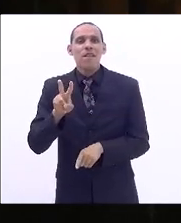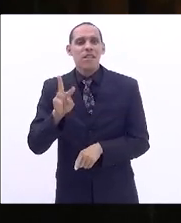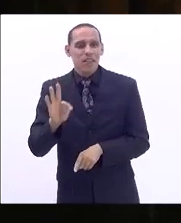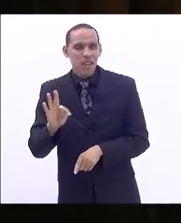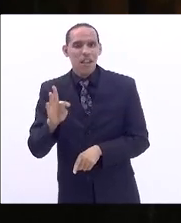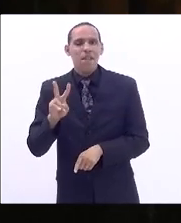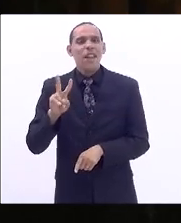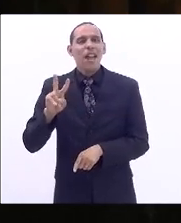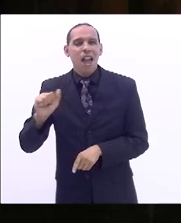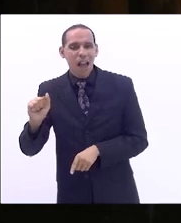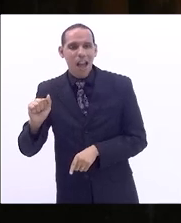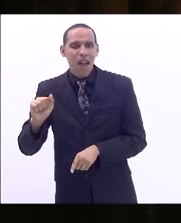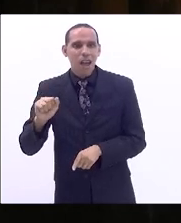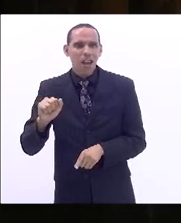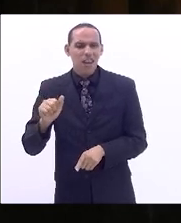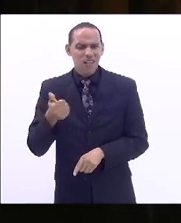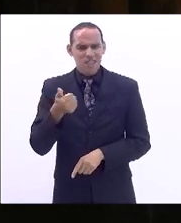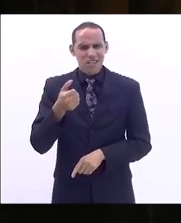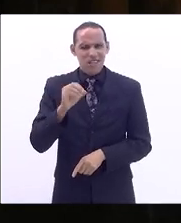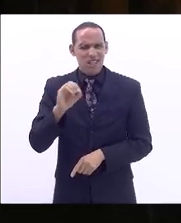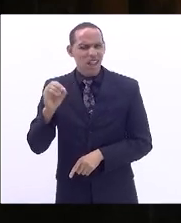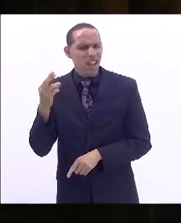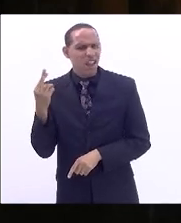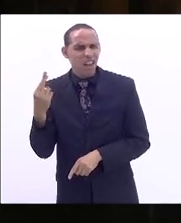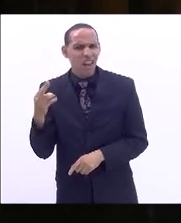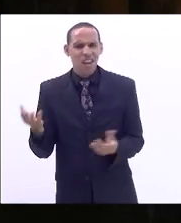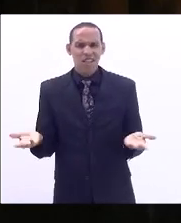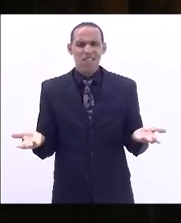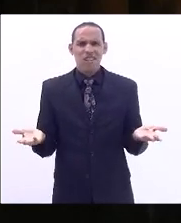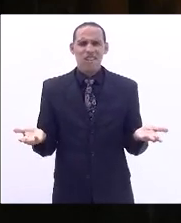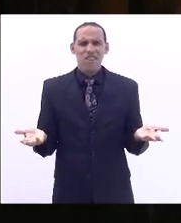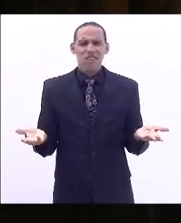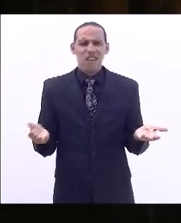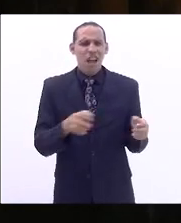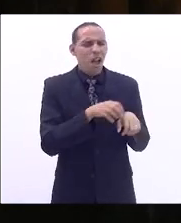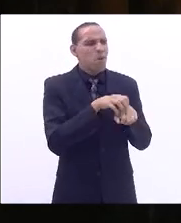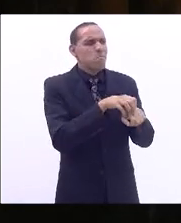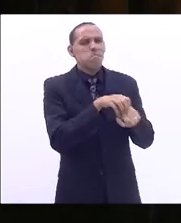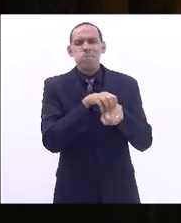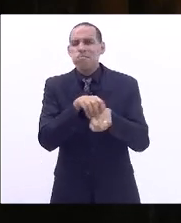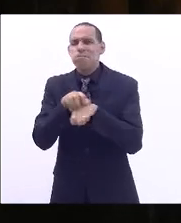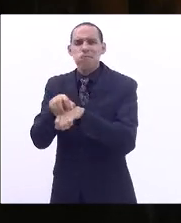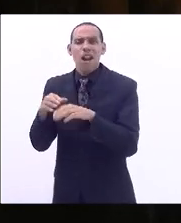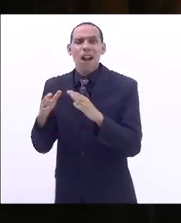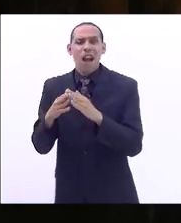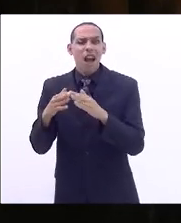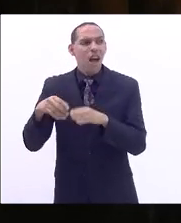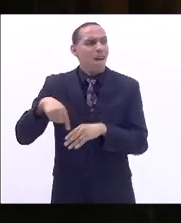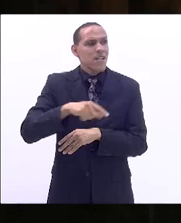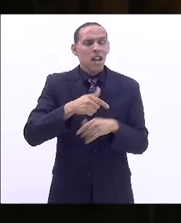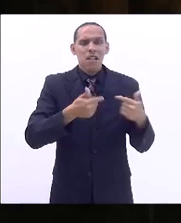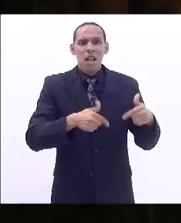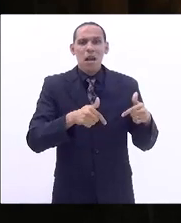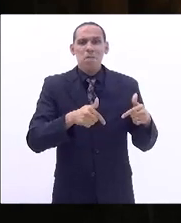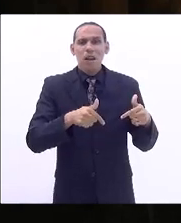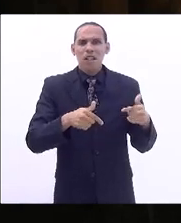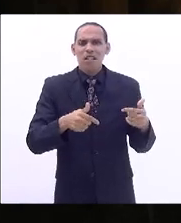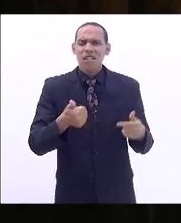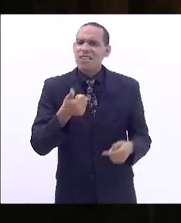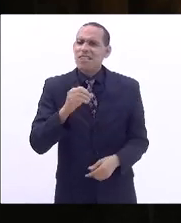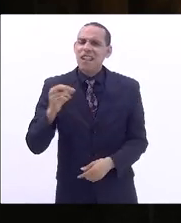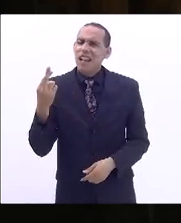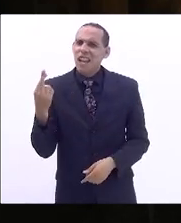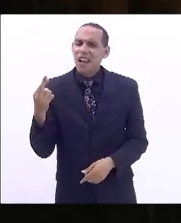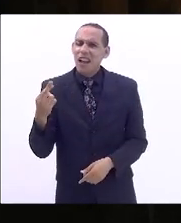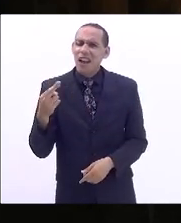valor de sen reais quem consegue se locomover da sua casa para o trabalho com sem